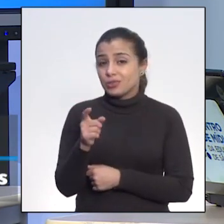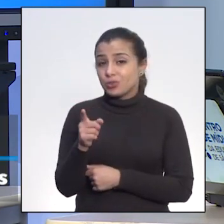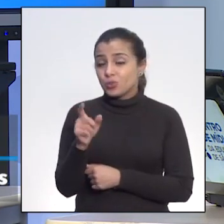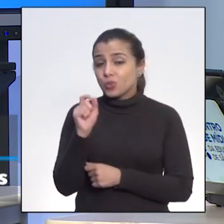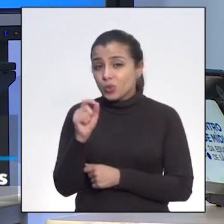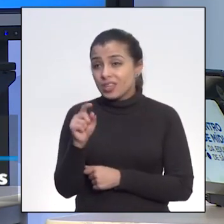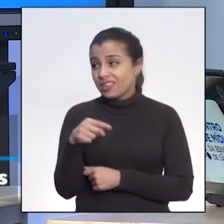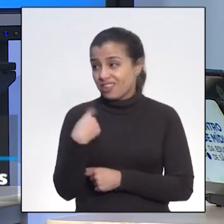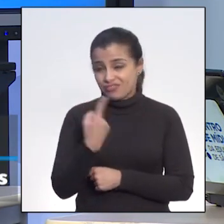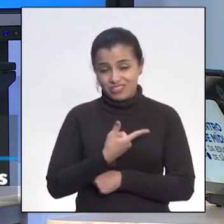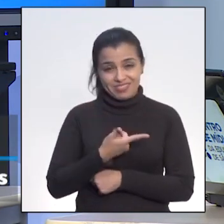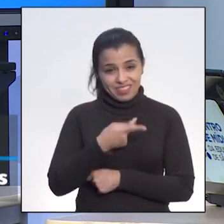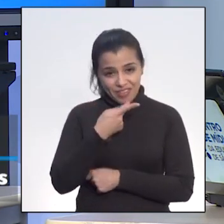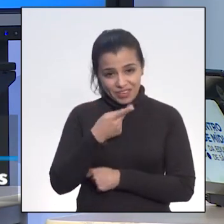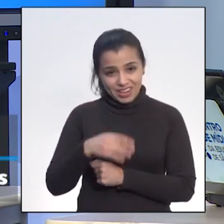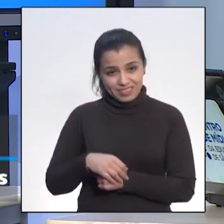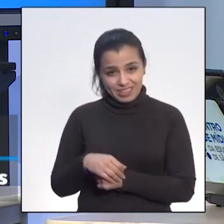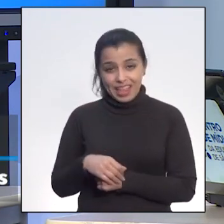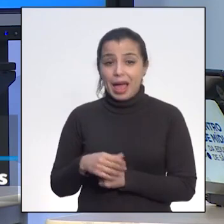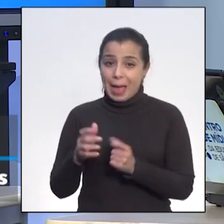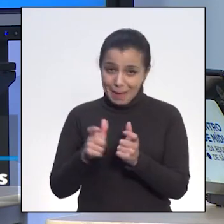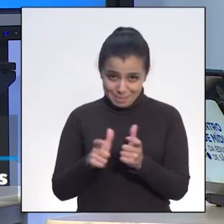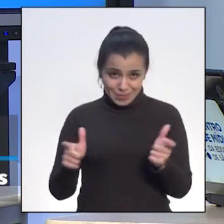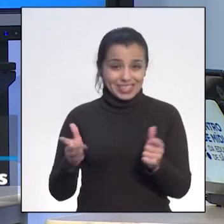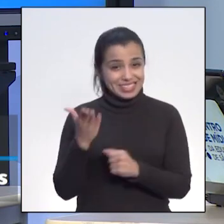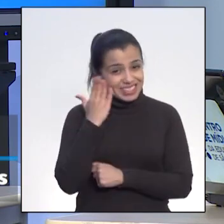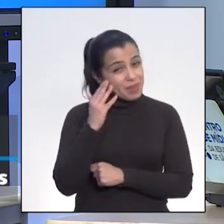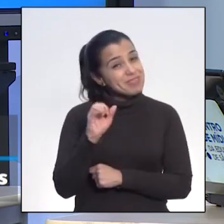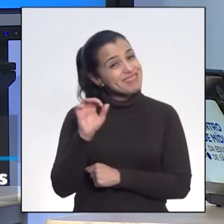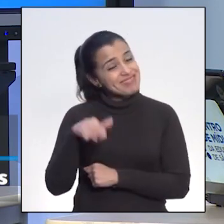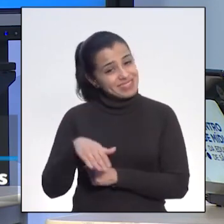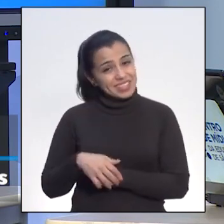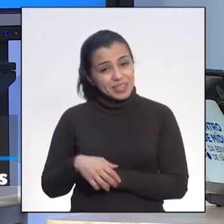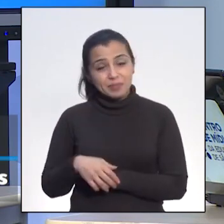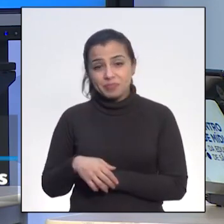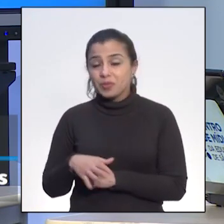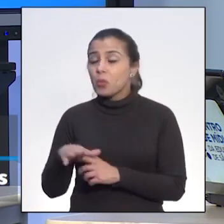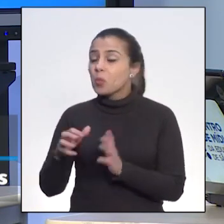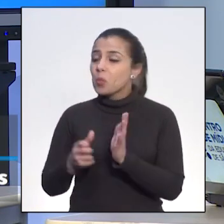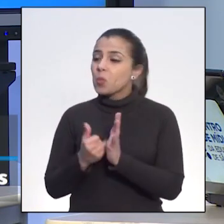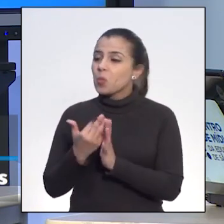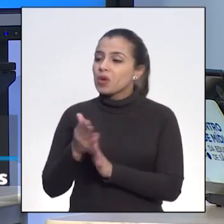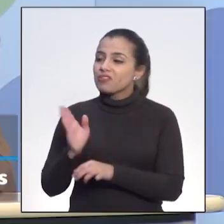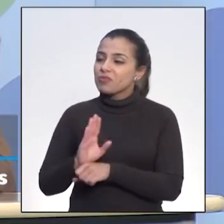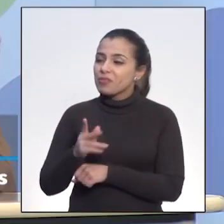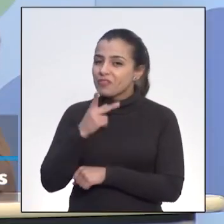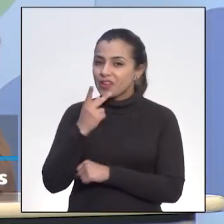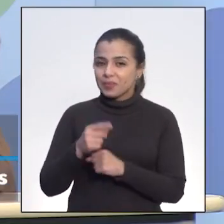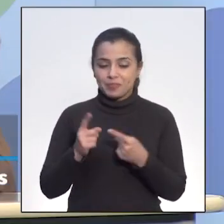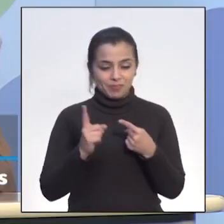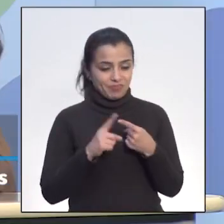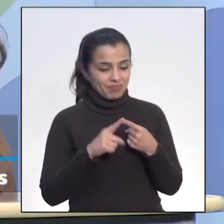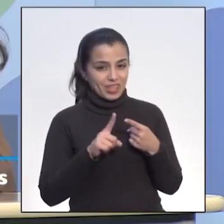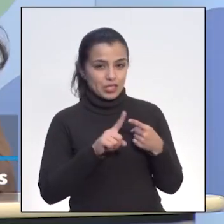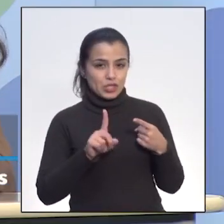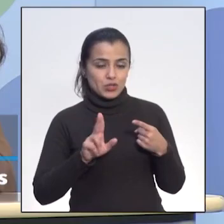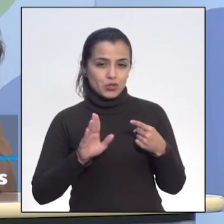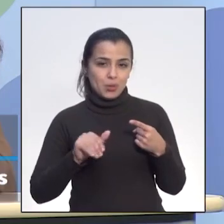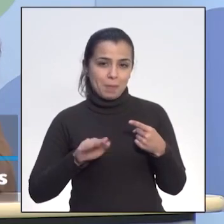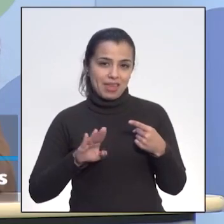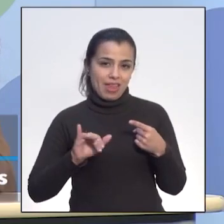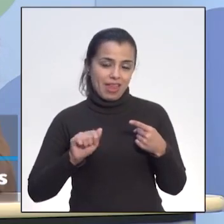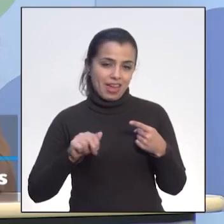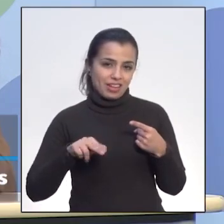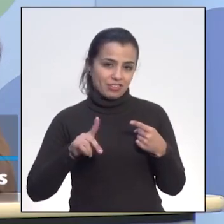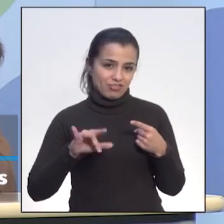né? Filmes de zumbi. Pelo visto, a maioria sabe sim, né, professora? Quais filmes foram citados? Como? Está aqui, ó. Guilherme falou de Zumbilândia.